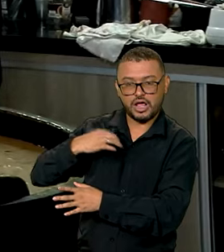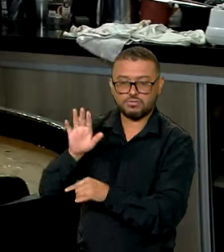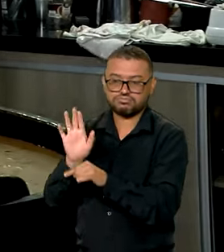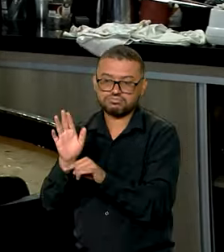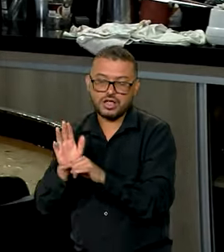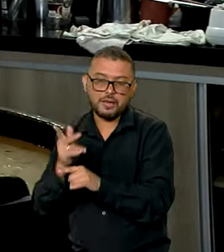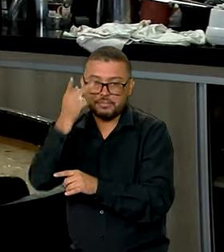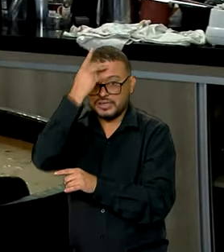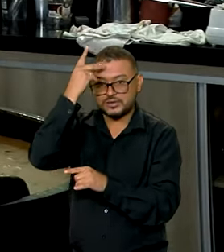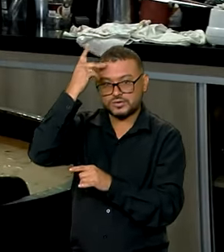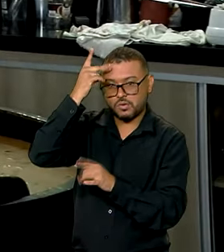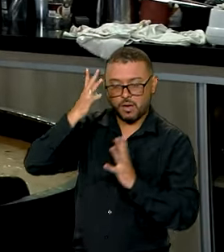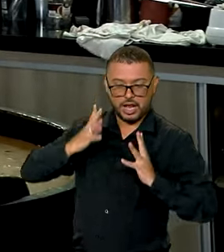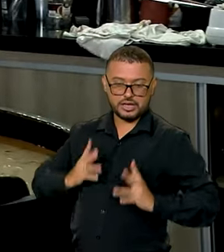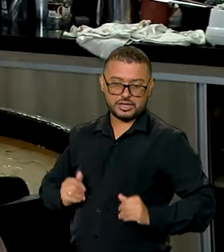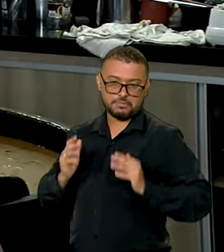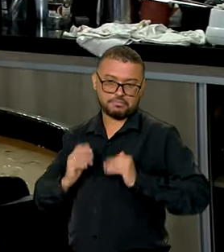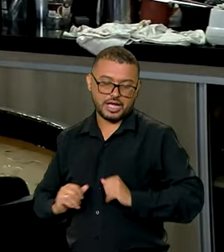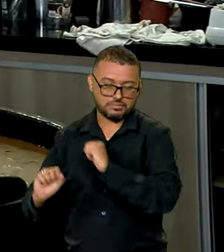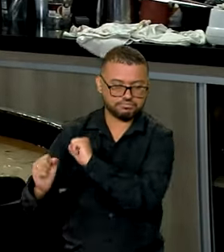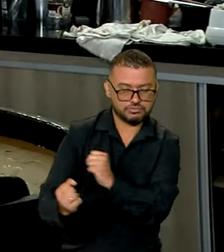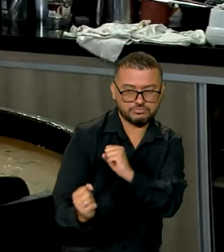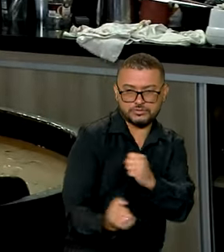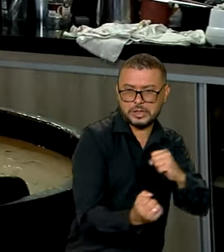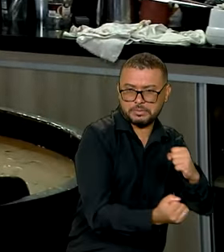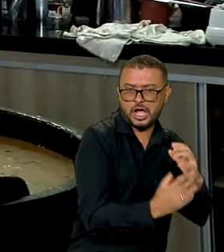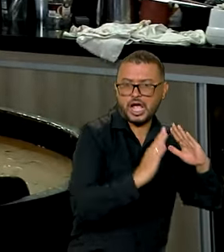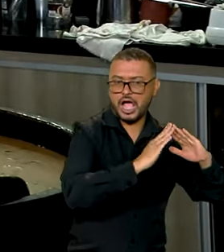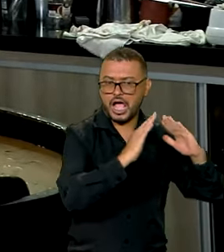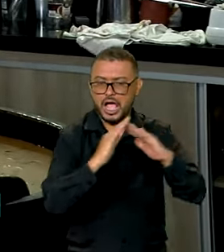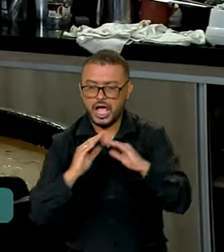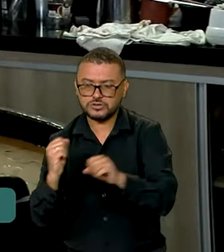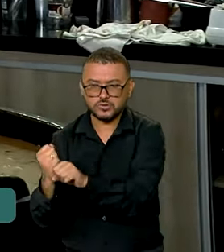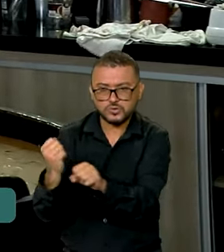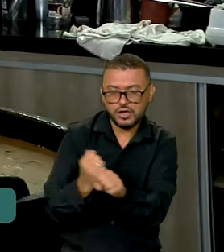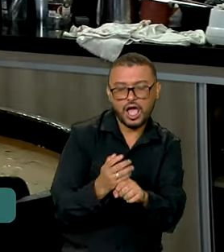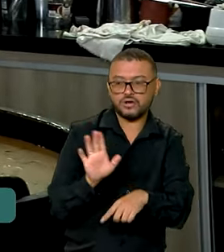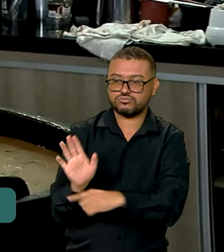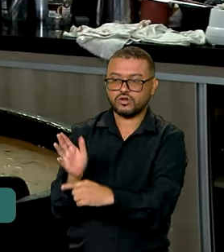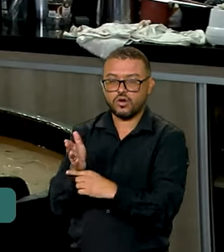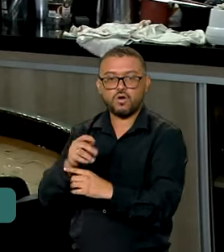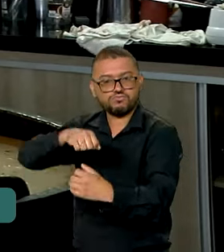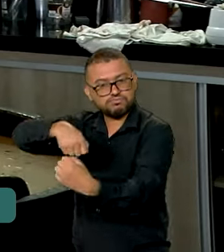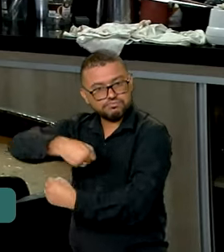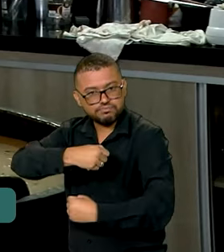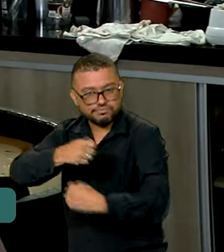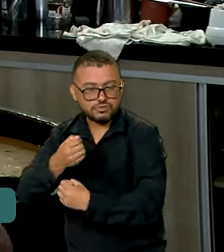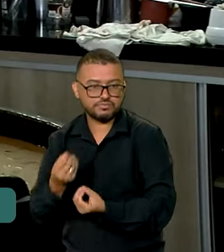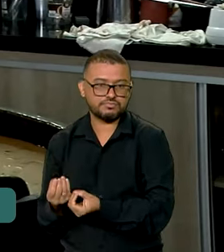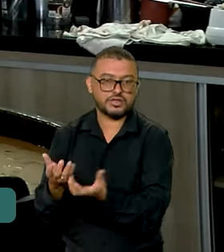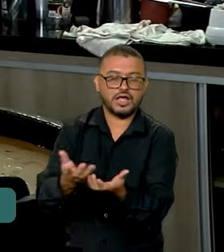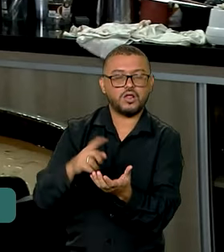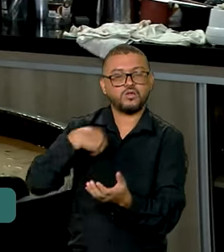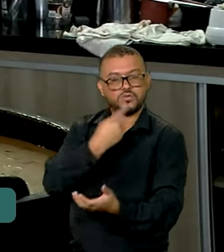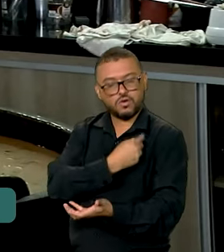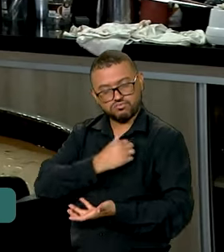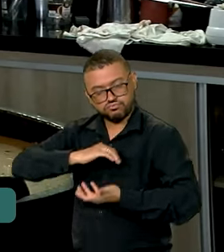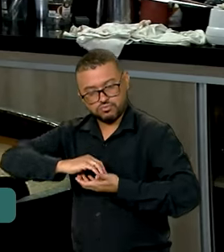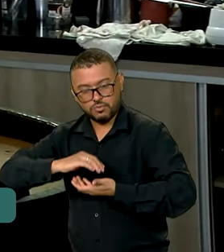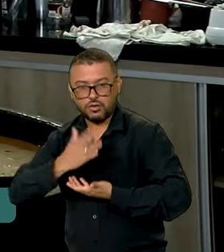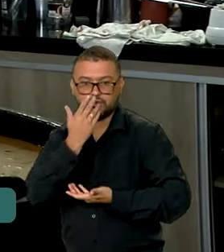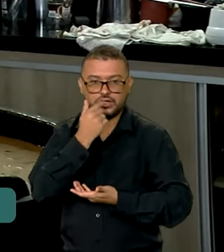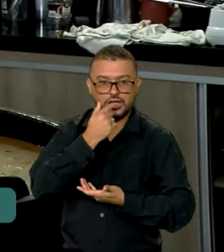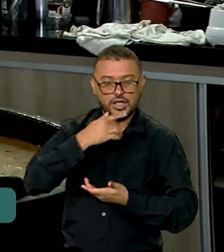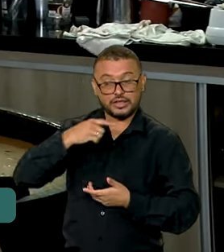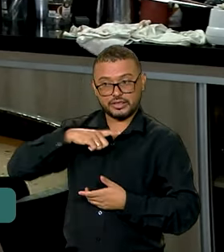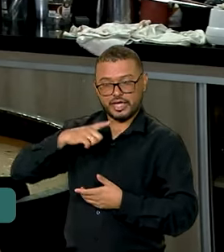fazendo a limpeza das casas, a volta para as casas e os mutirões de limpeza. Então a gente tem organizado, além da nossa